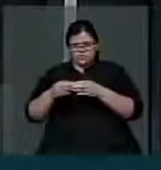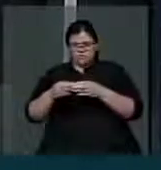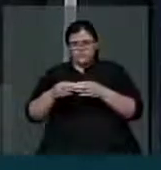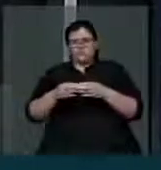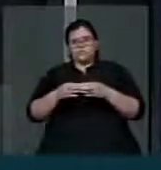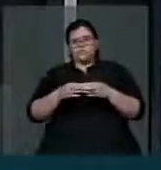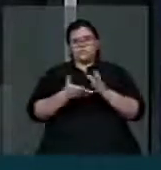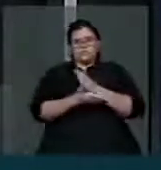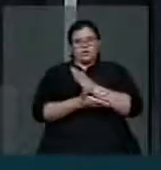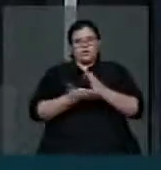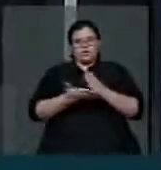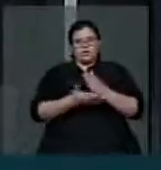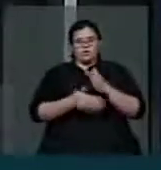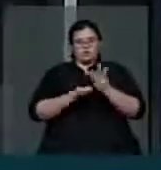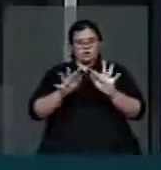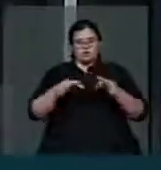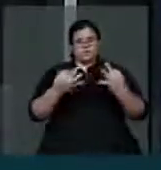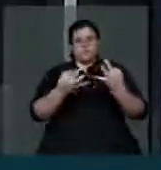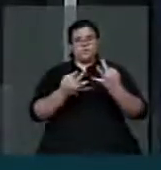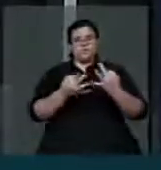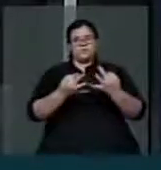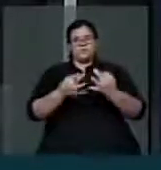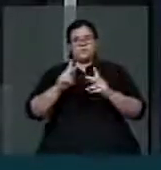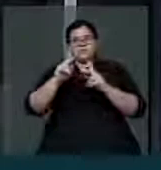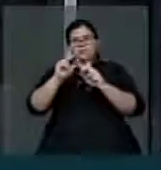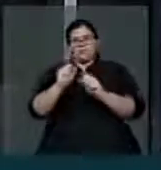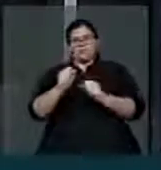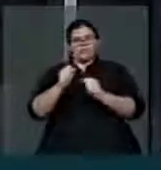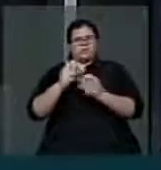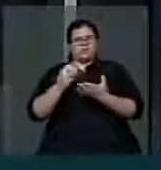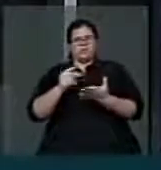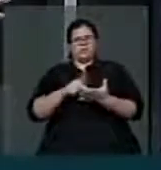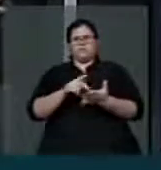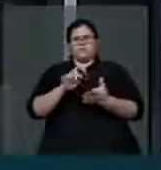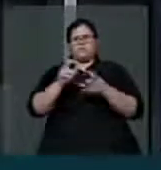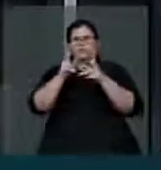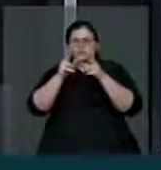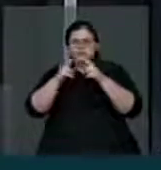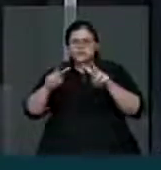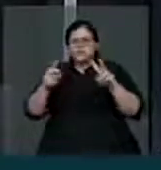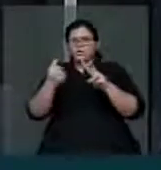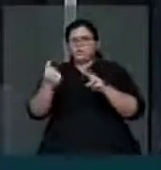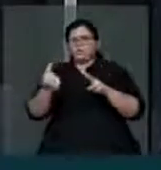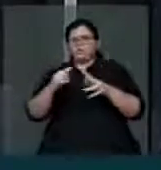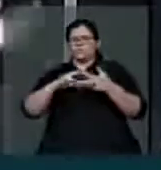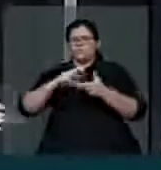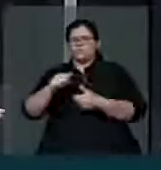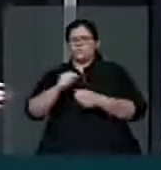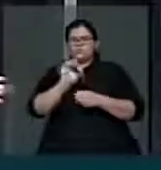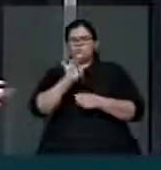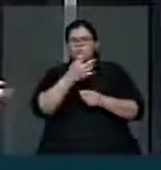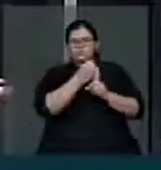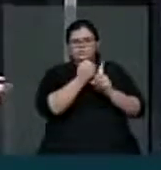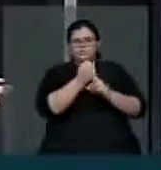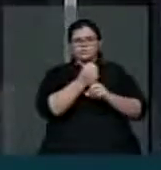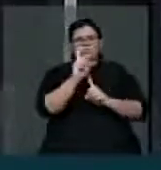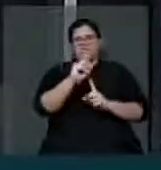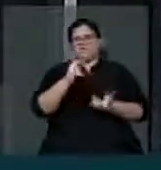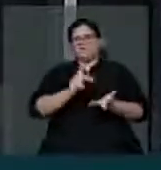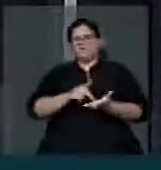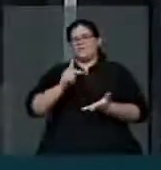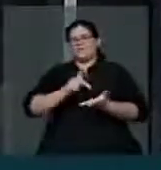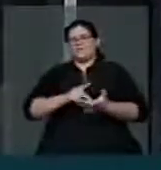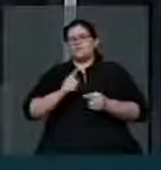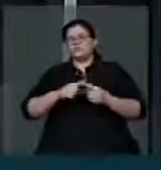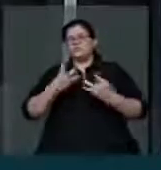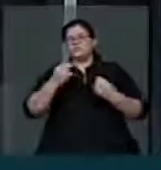famílias, geram também uma visão só do mundo, uma visão só da sociedade, que não é a sociedade real, que